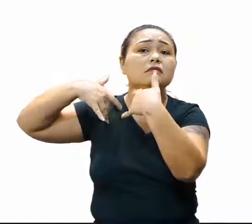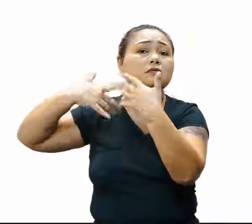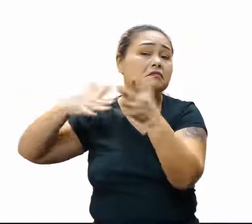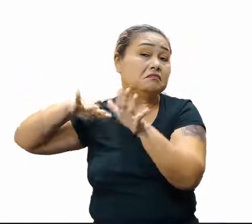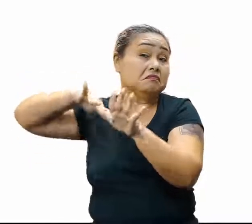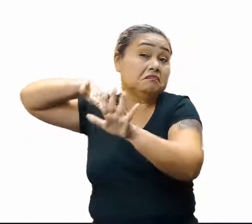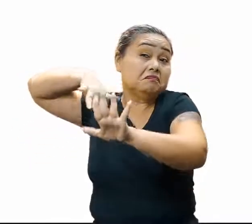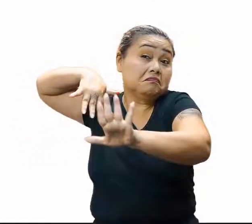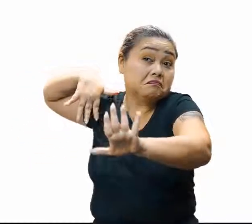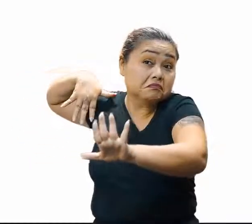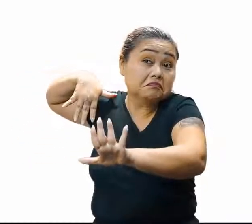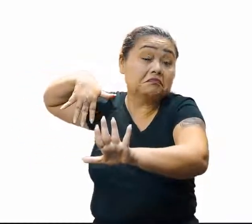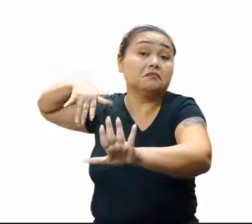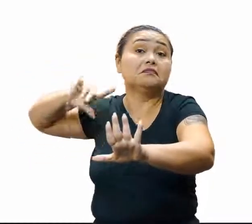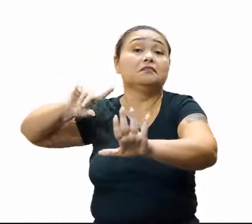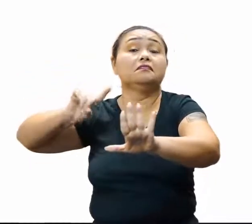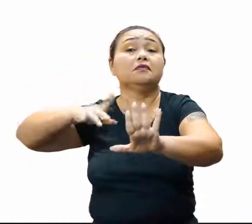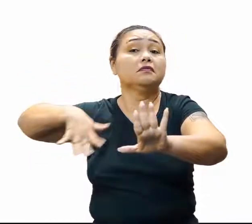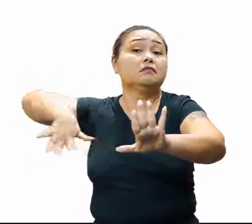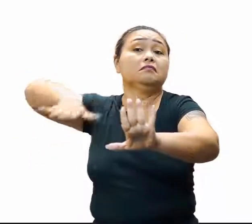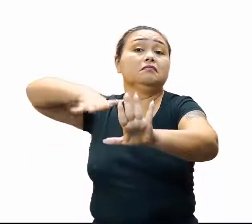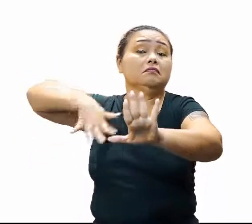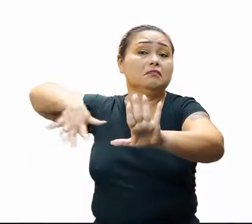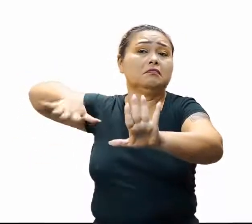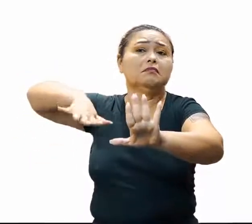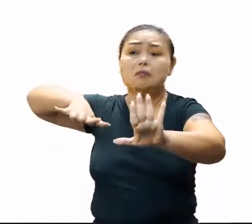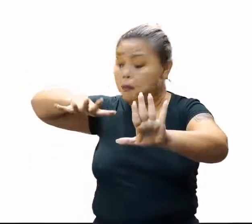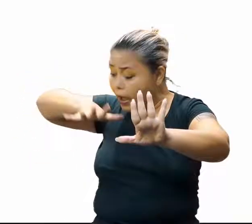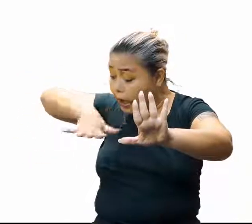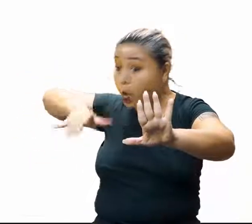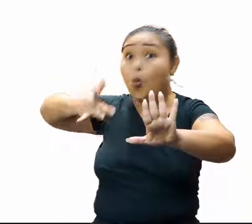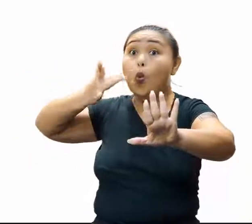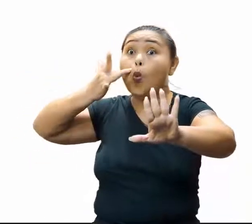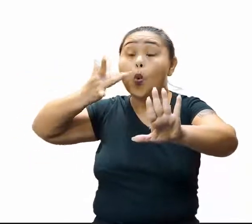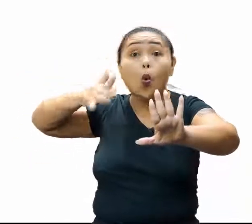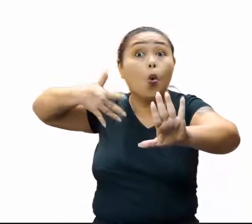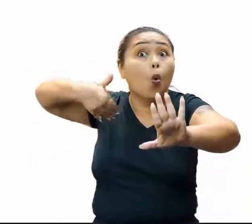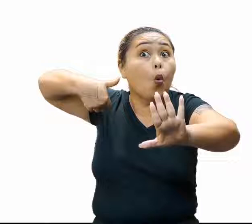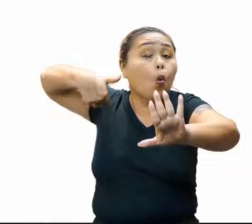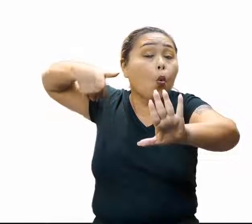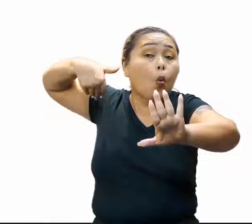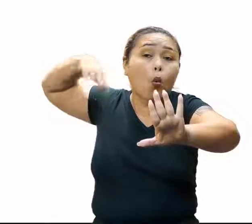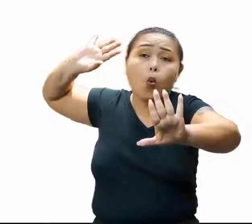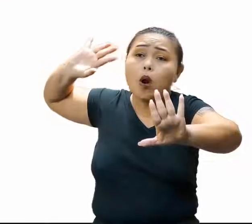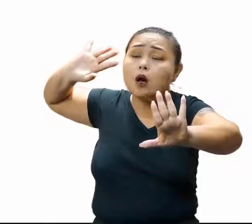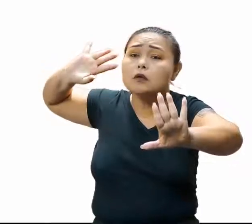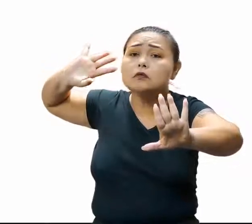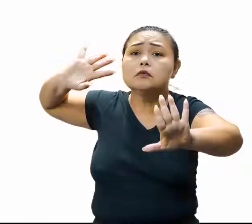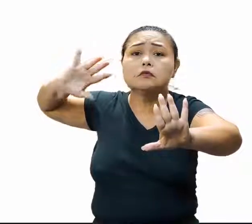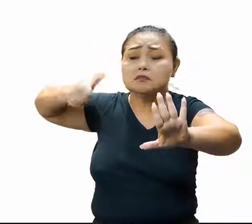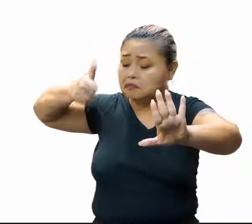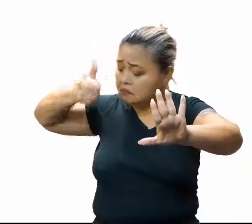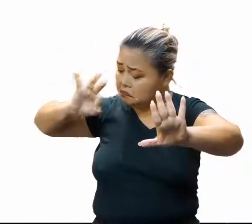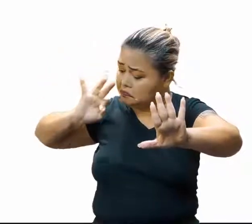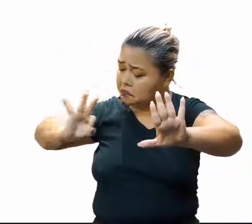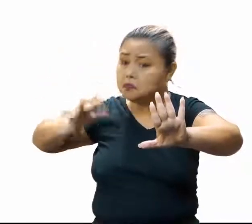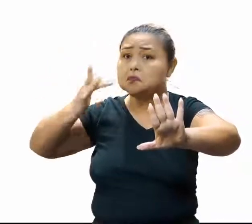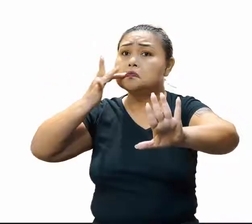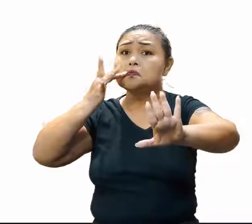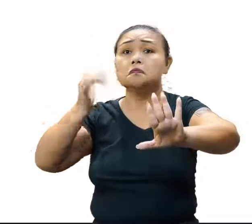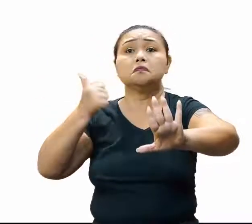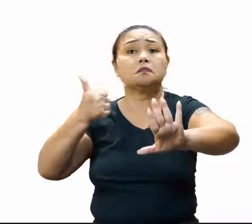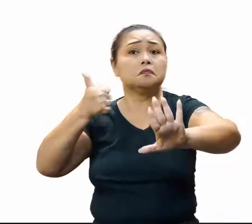isolado. Mesmo com tanto ouro, mesmo com a boa qualidade do